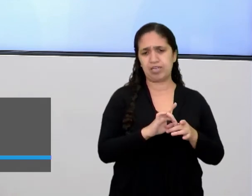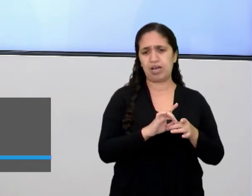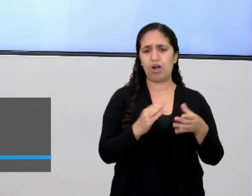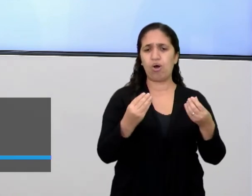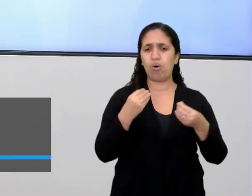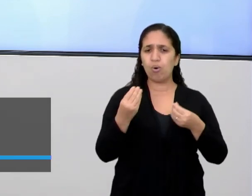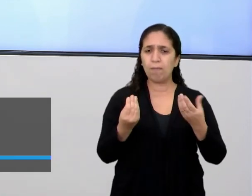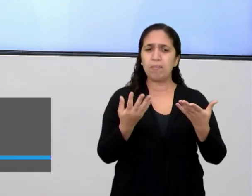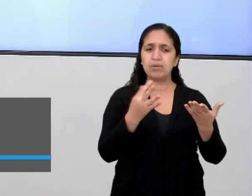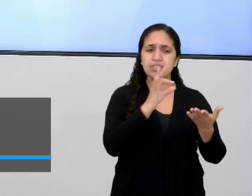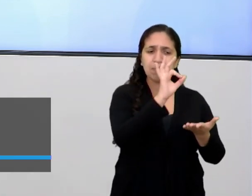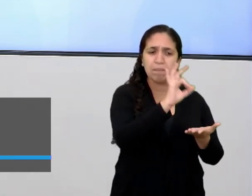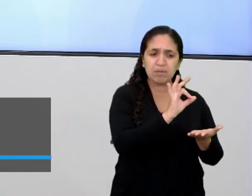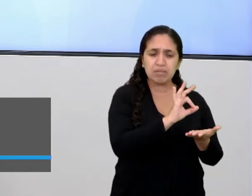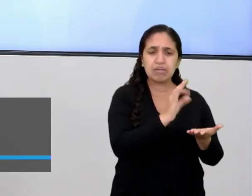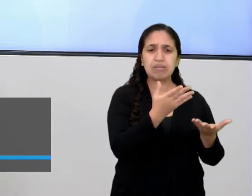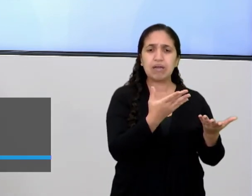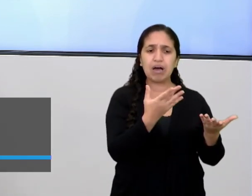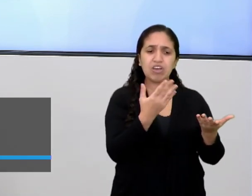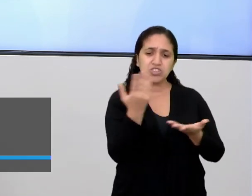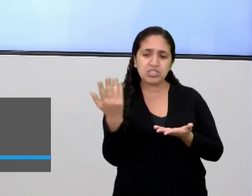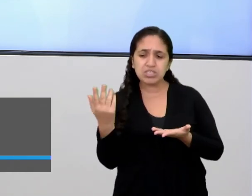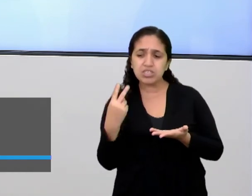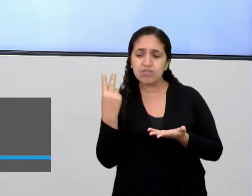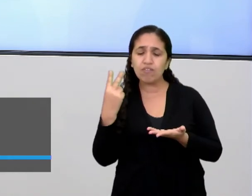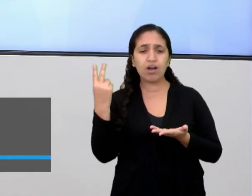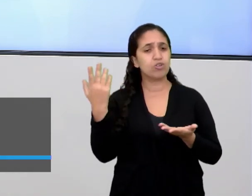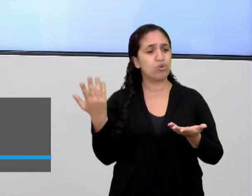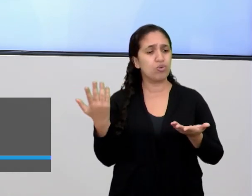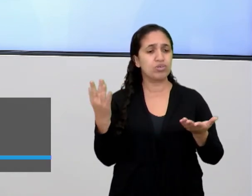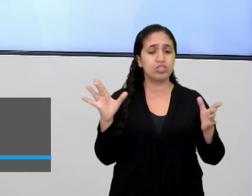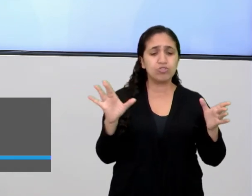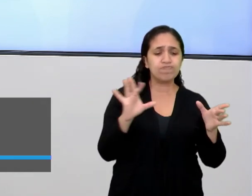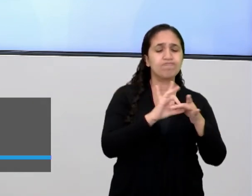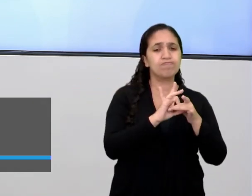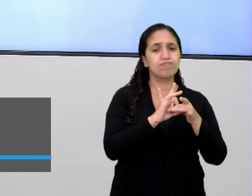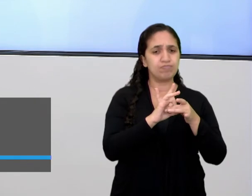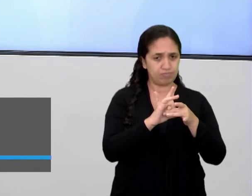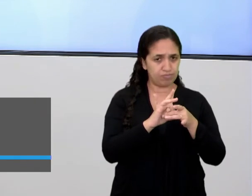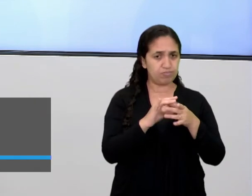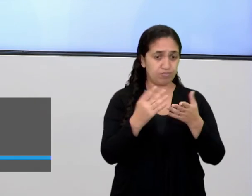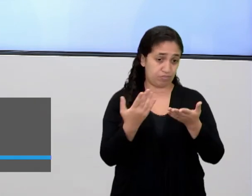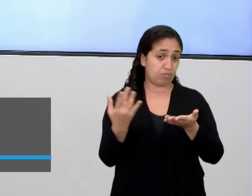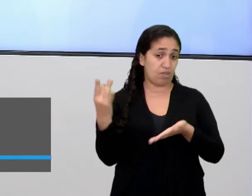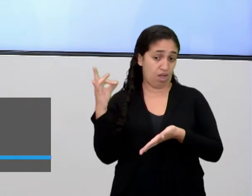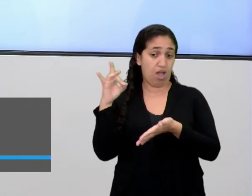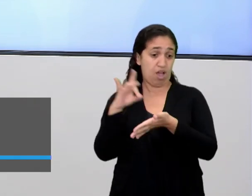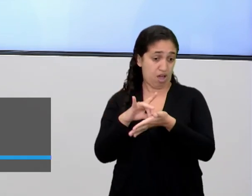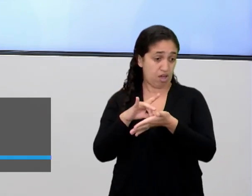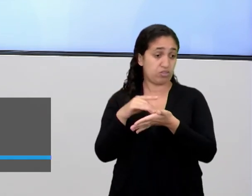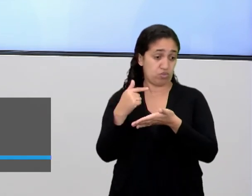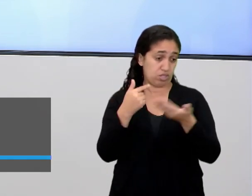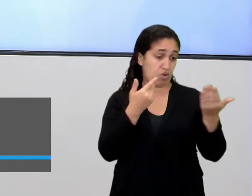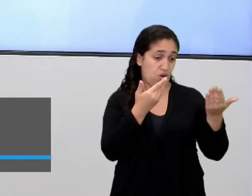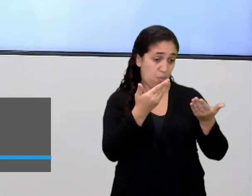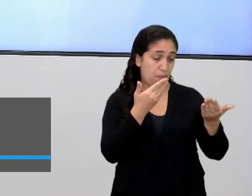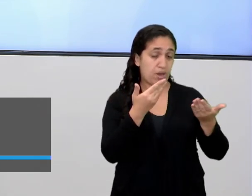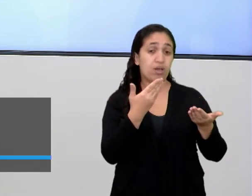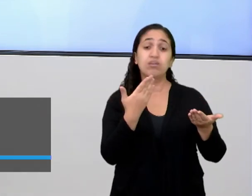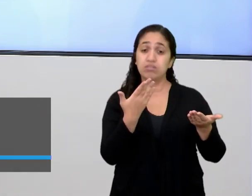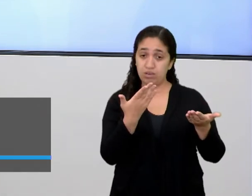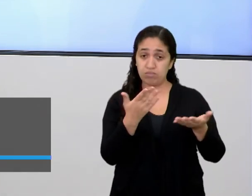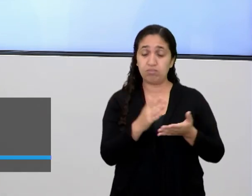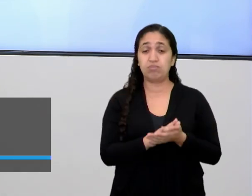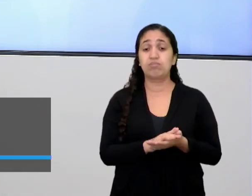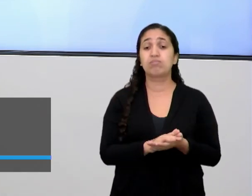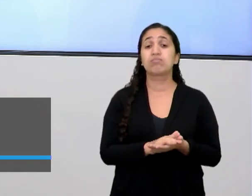essas porcentagens, aí esses valores, né, que você pode converter, né, para valores reais, aí fazer uma comparação também, eles